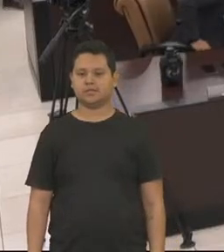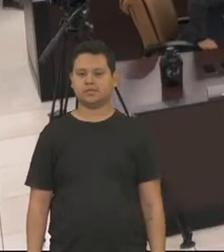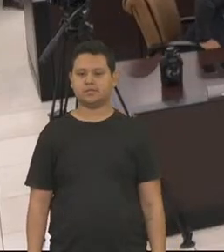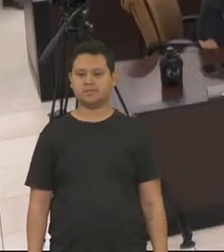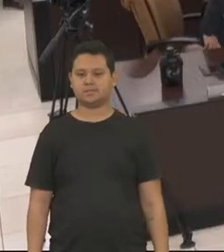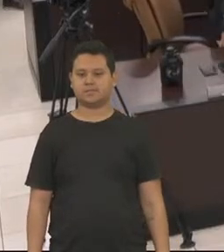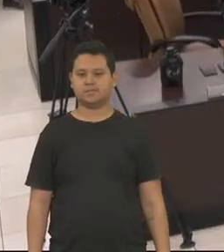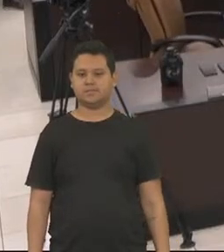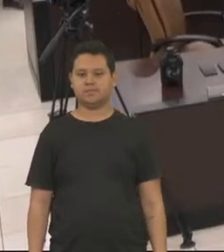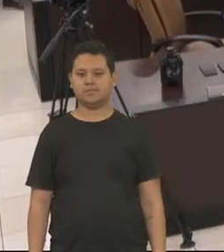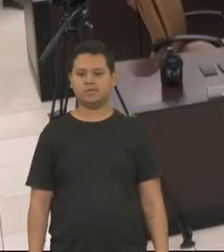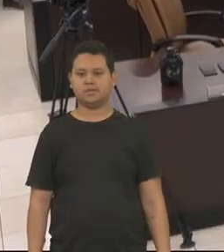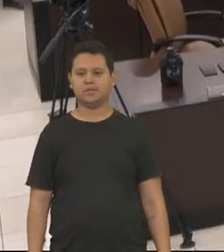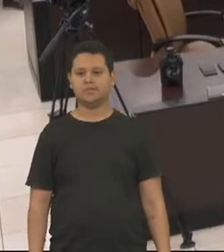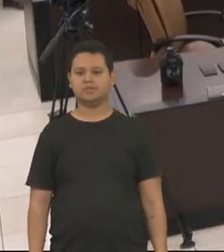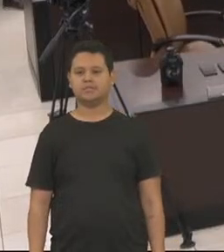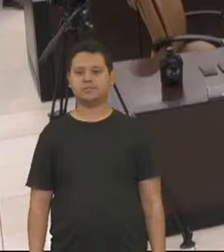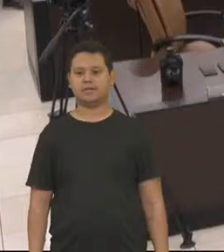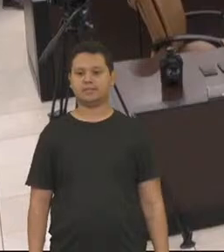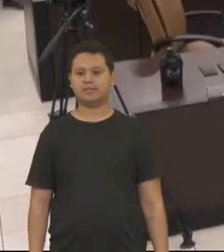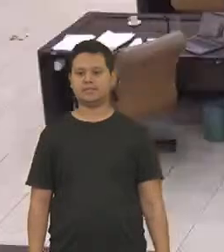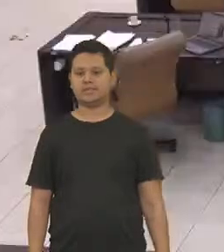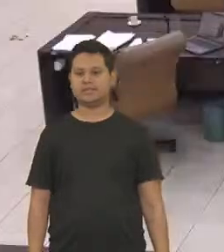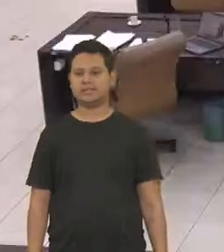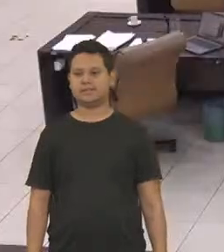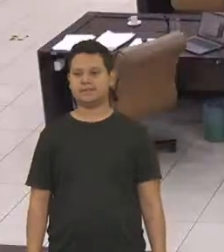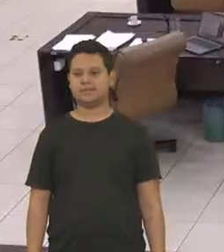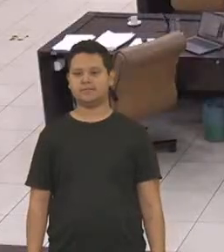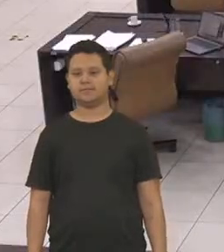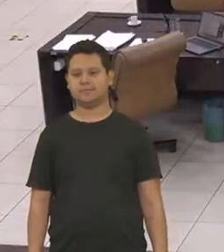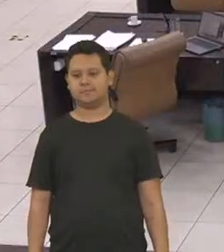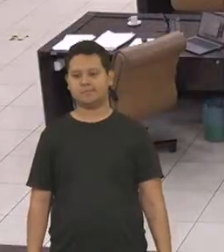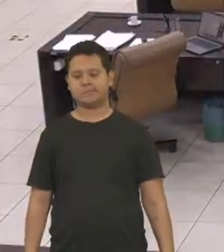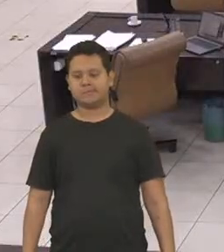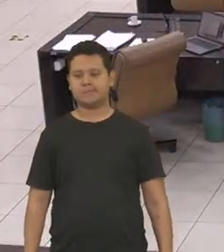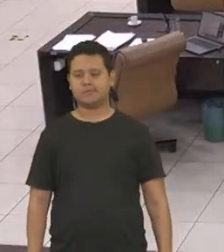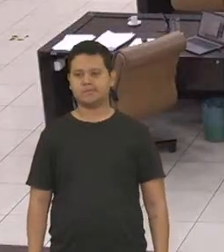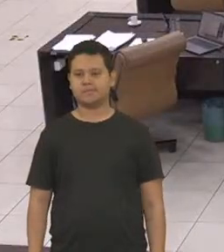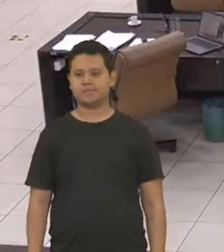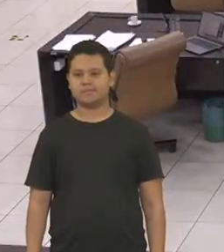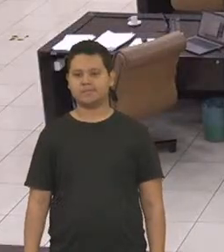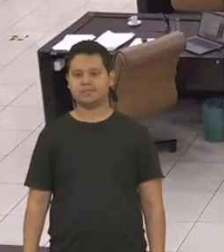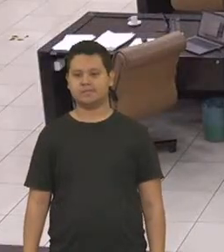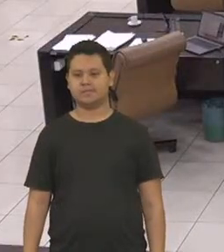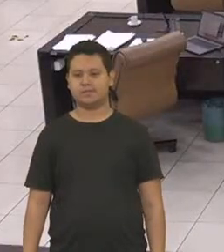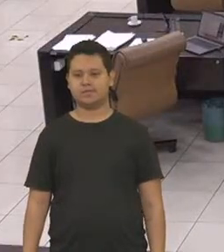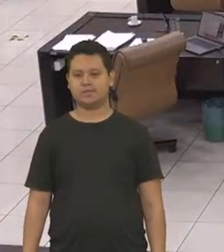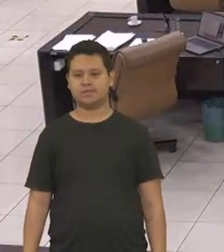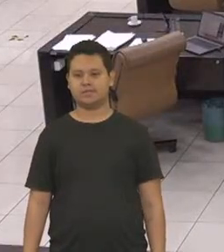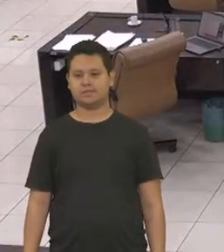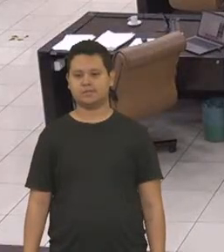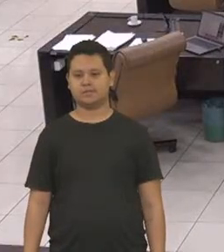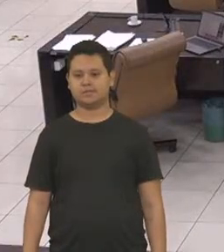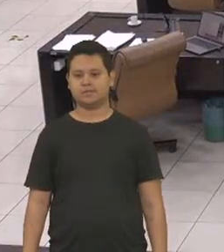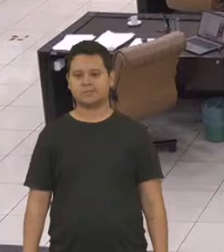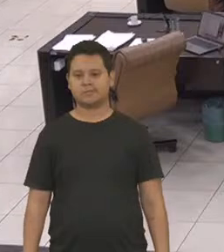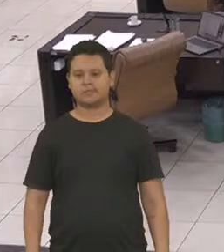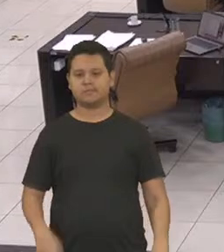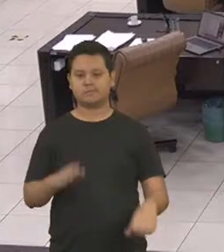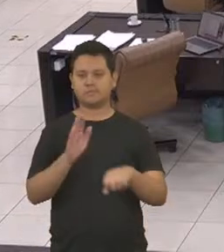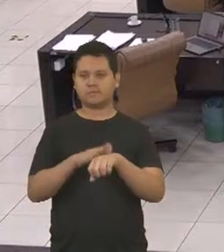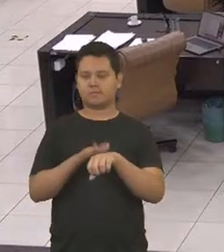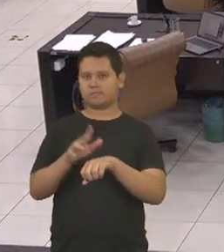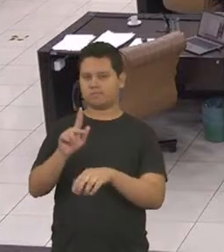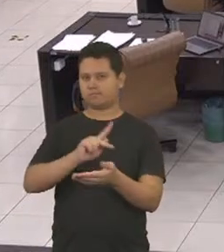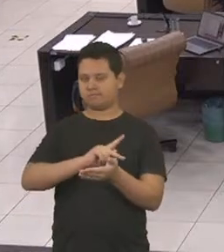Não havendo mais nenhum vereador desejando discutir a matéria, peço à primeira secretária que proceda